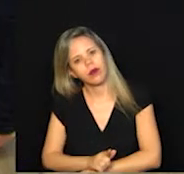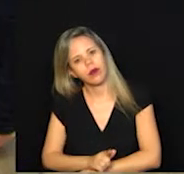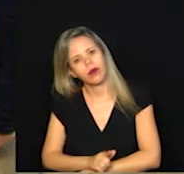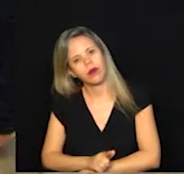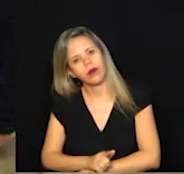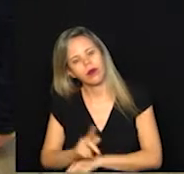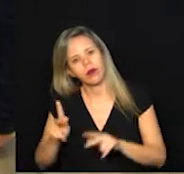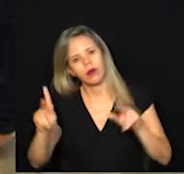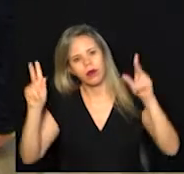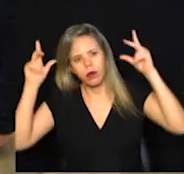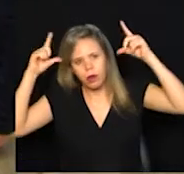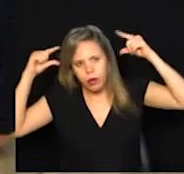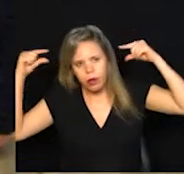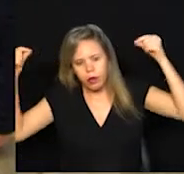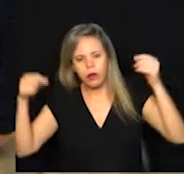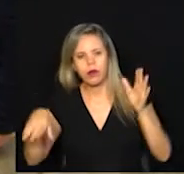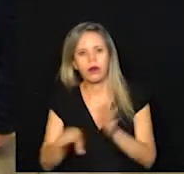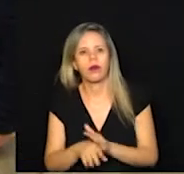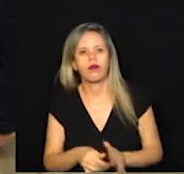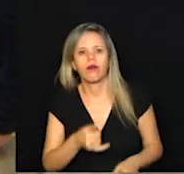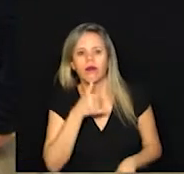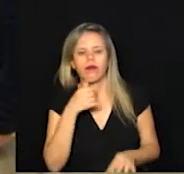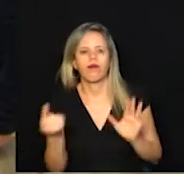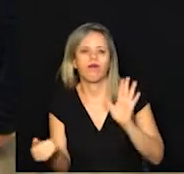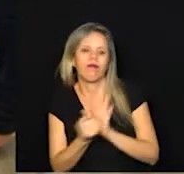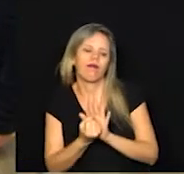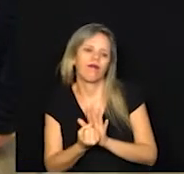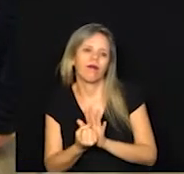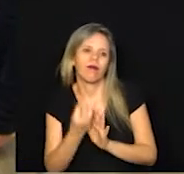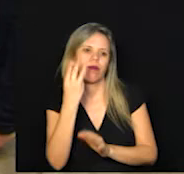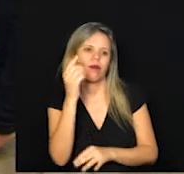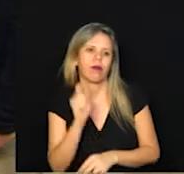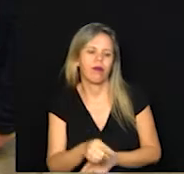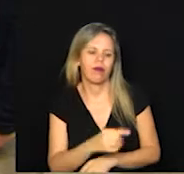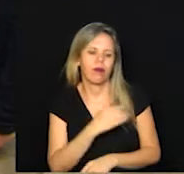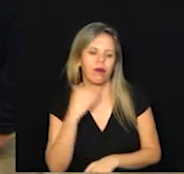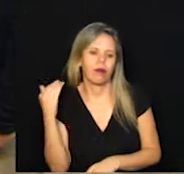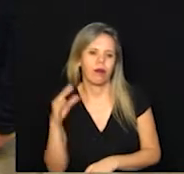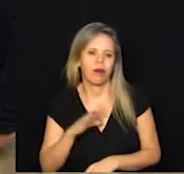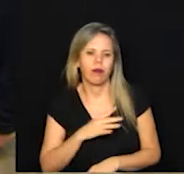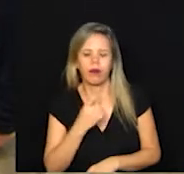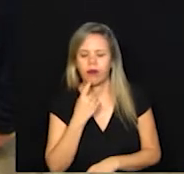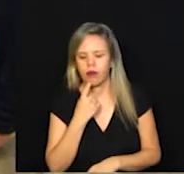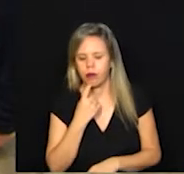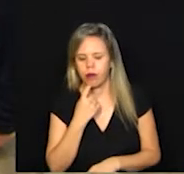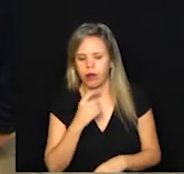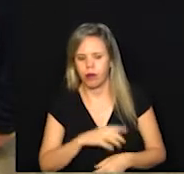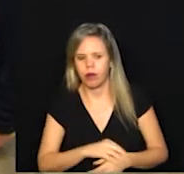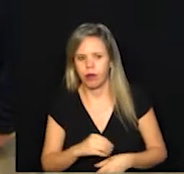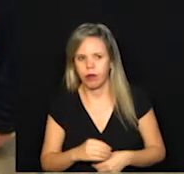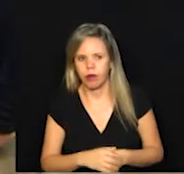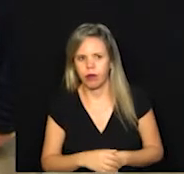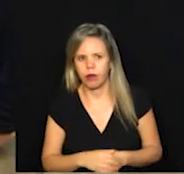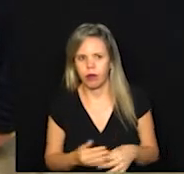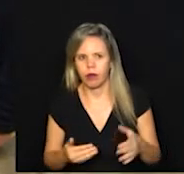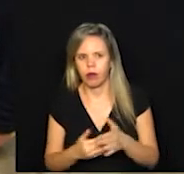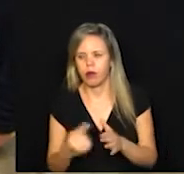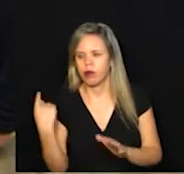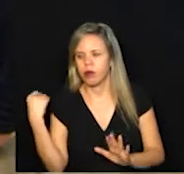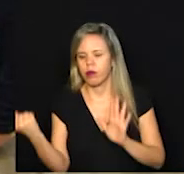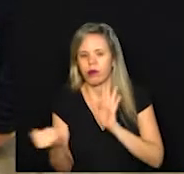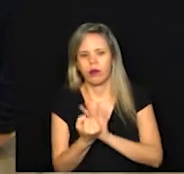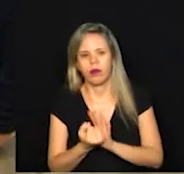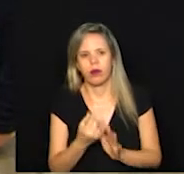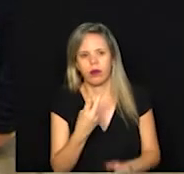e Olambra. Chegamos à triste marca, então, dos 3 mil óbitos na cidade de Campinas. Este último registro